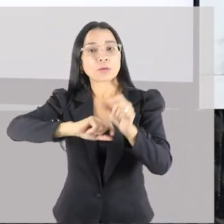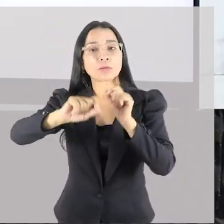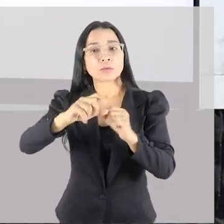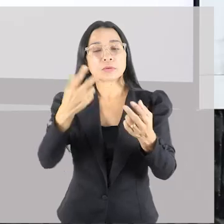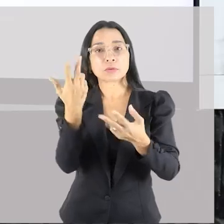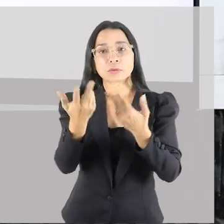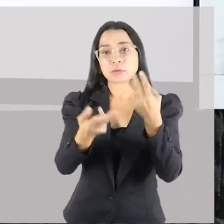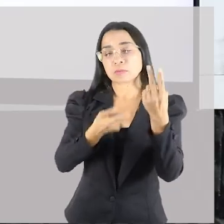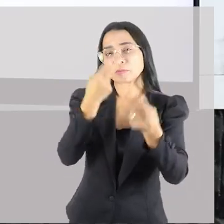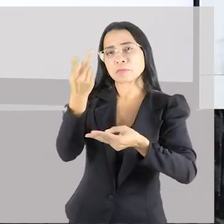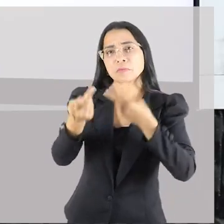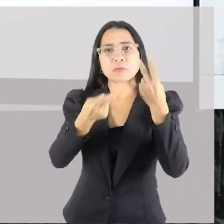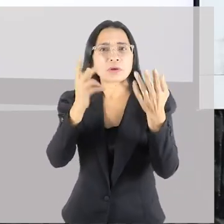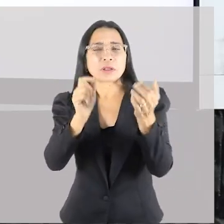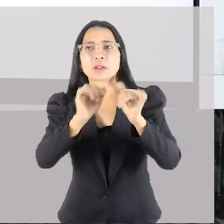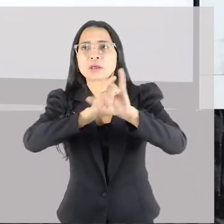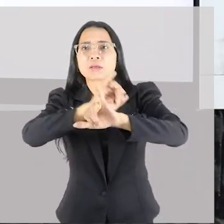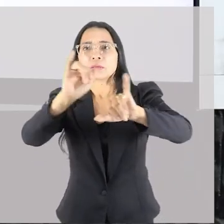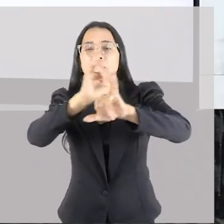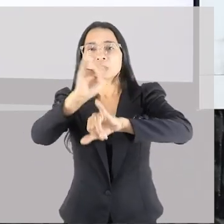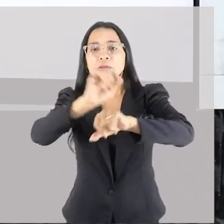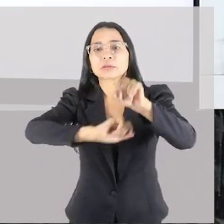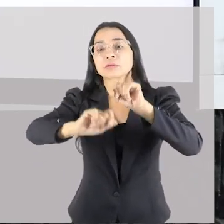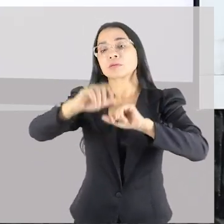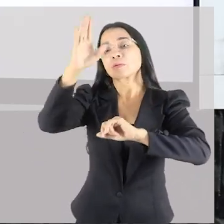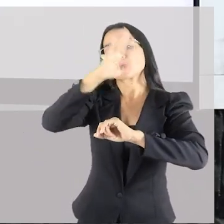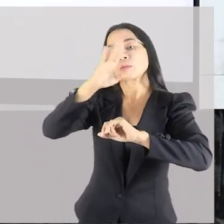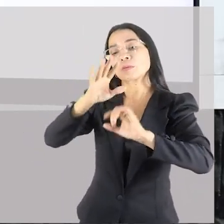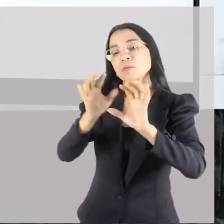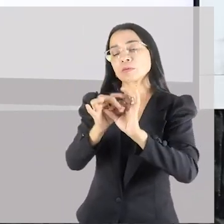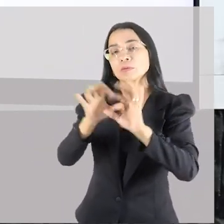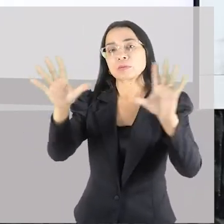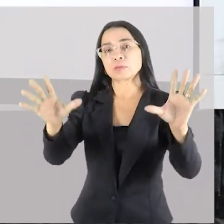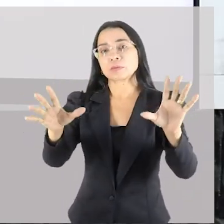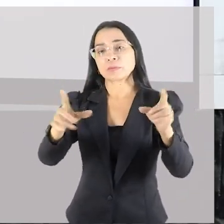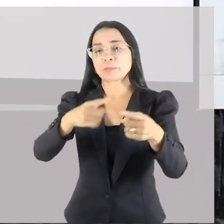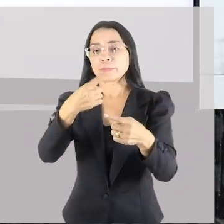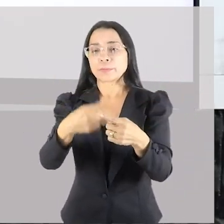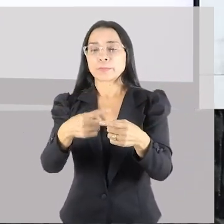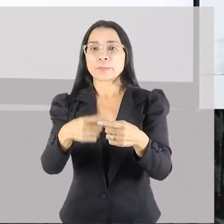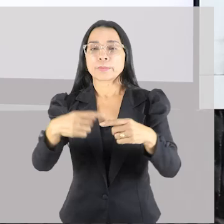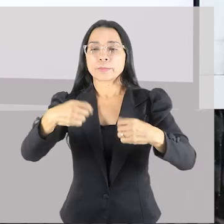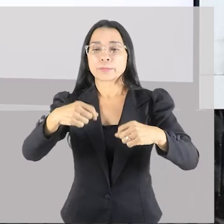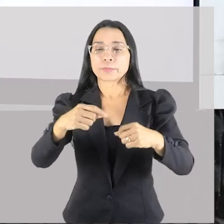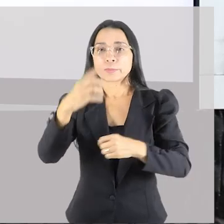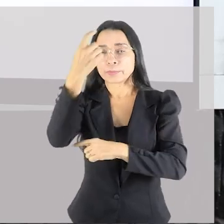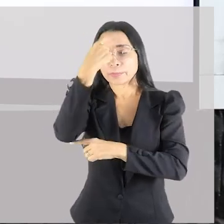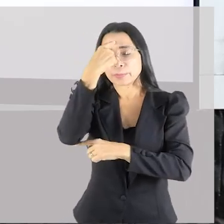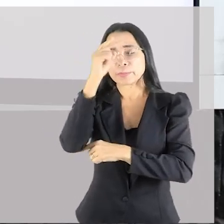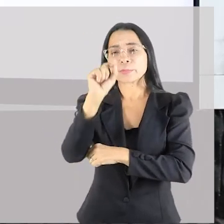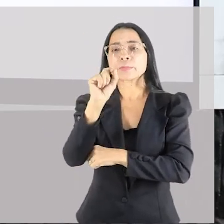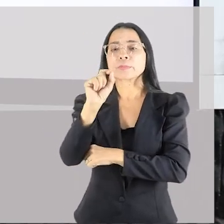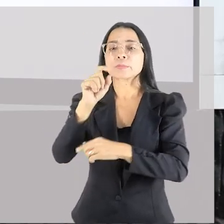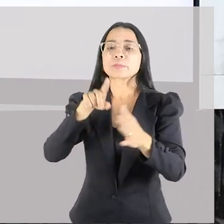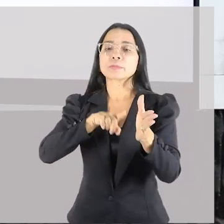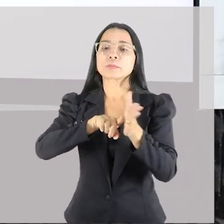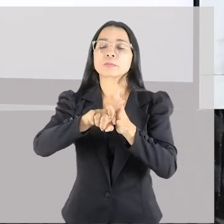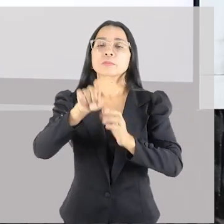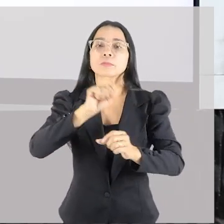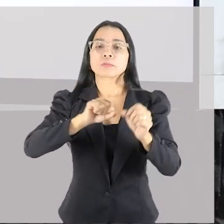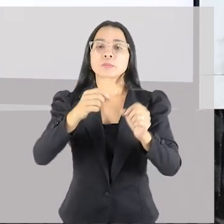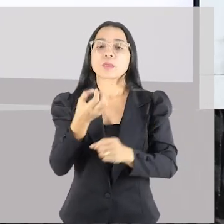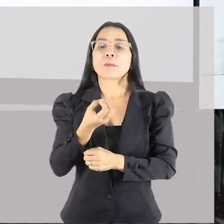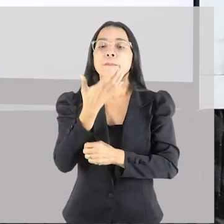falando bravamente que o Brasil estava independente. Até porque nós temos que pensar na seguinte questão.